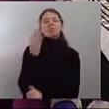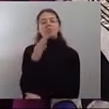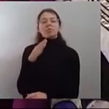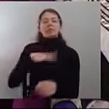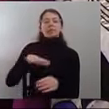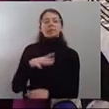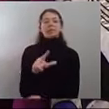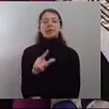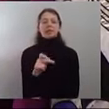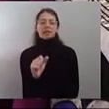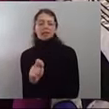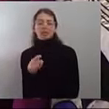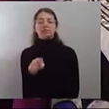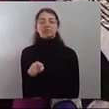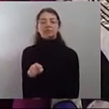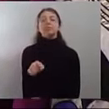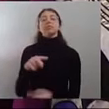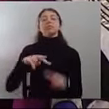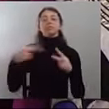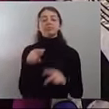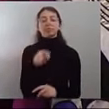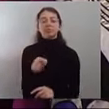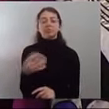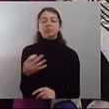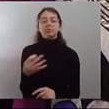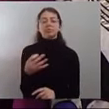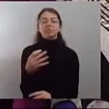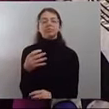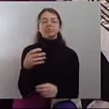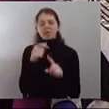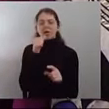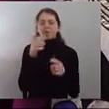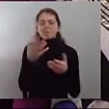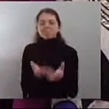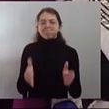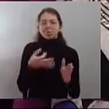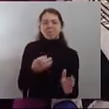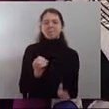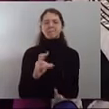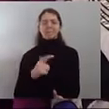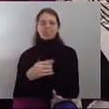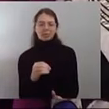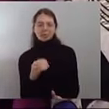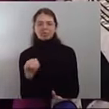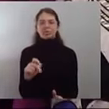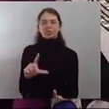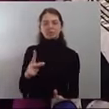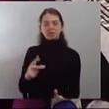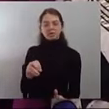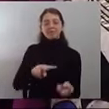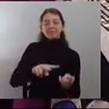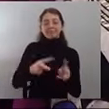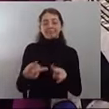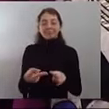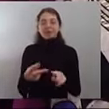aterra áreas sensíveis da REN, destinadas à retenção e infiltração de águas em Porto Salvo, para construir um parque de estacionamento para viaturas abandonadas